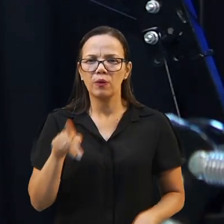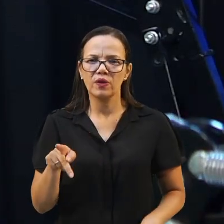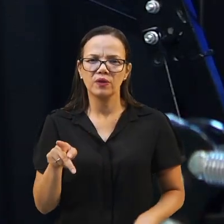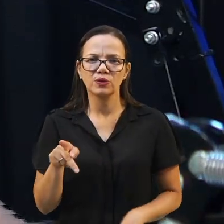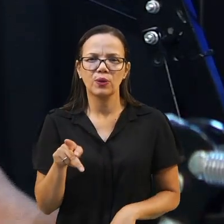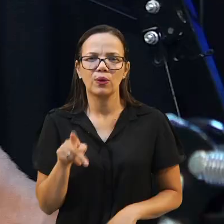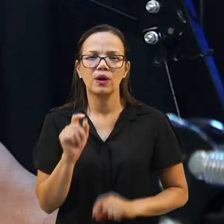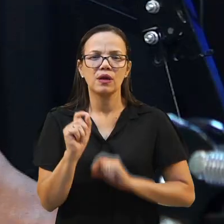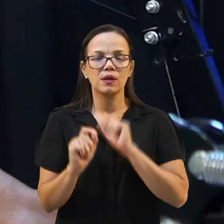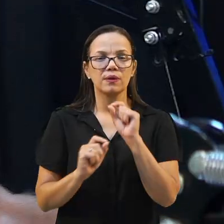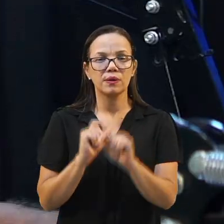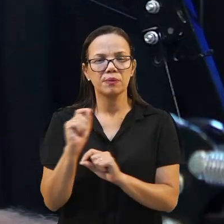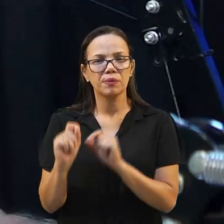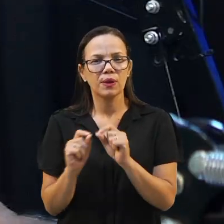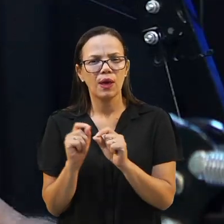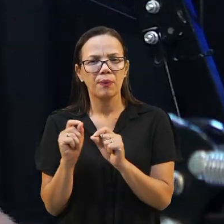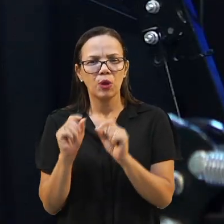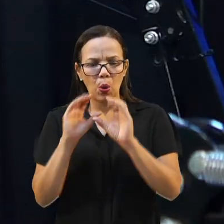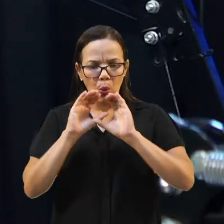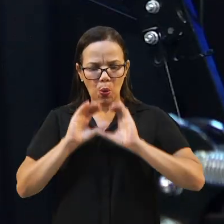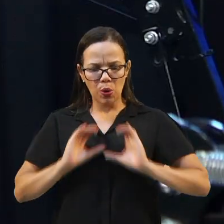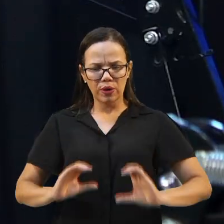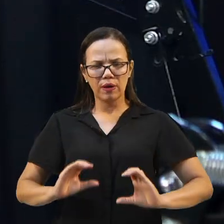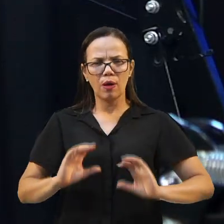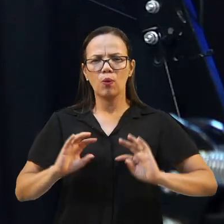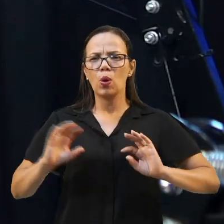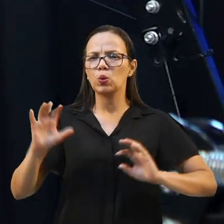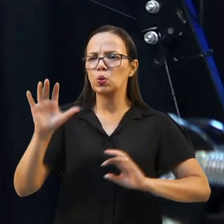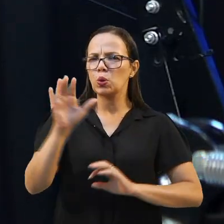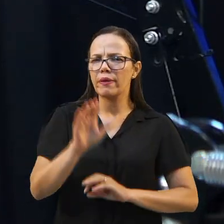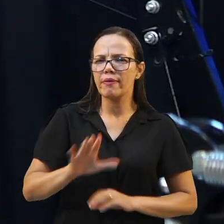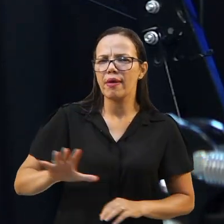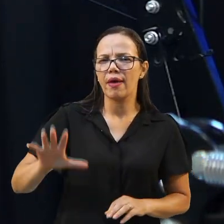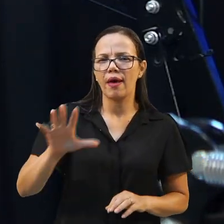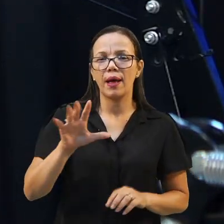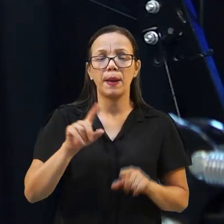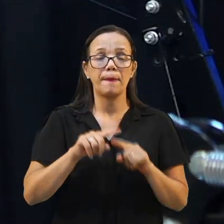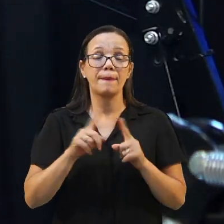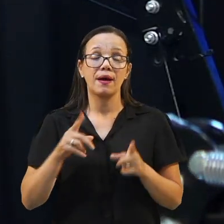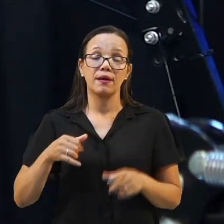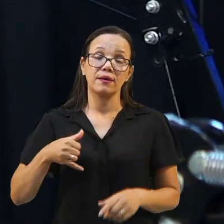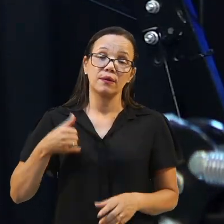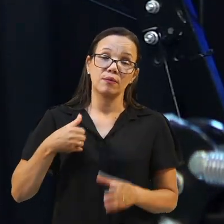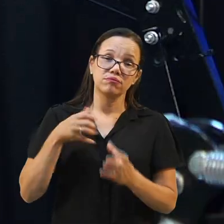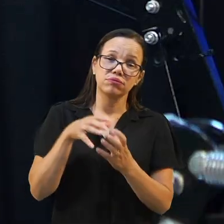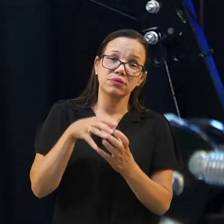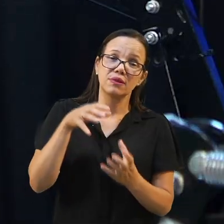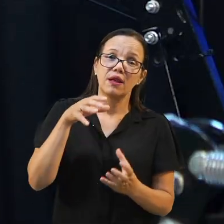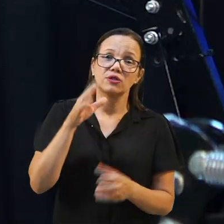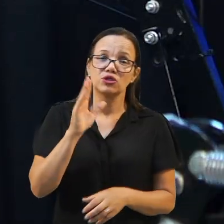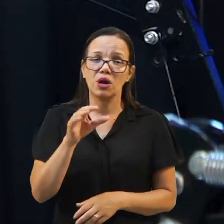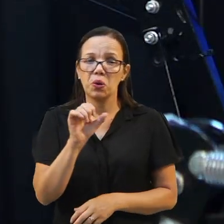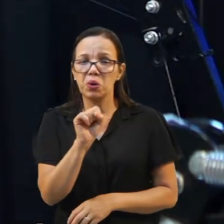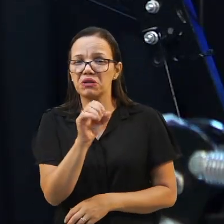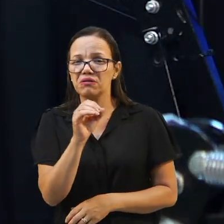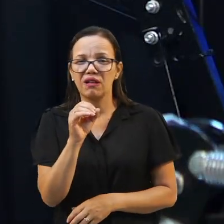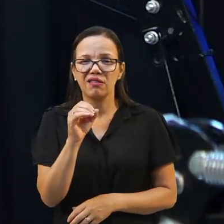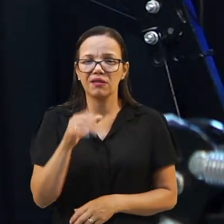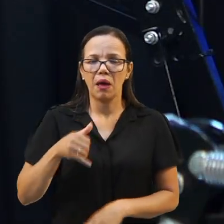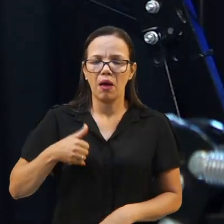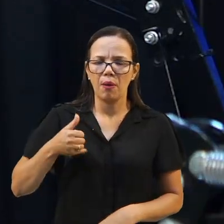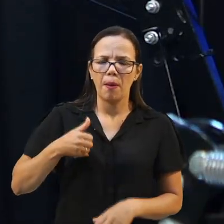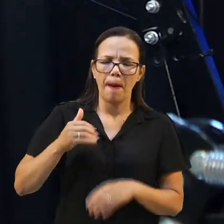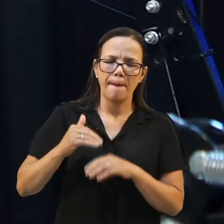professor que coordenava toda a área, mas uma pessoa idosa, com mais de 80 anos,